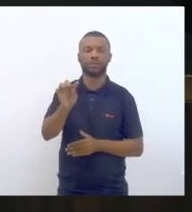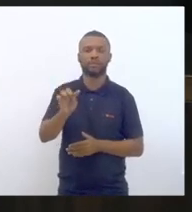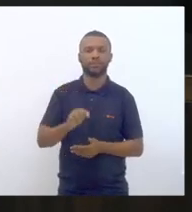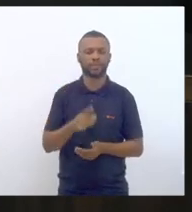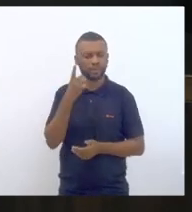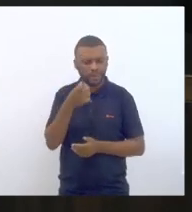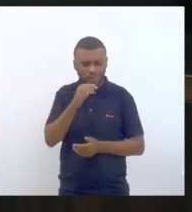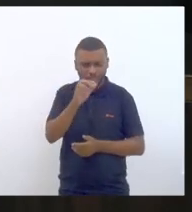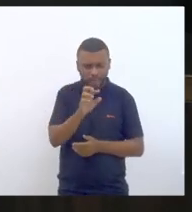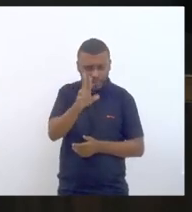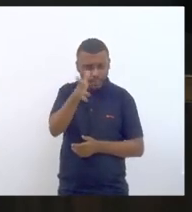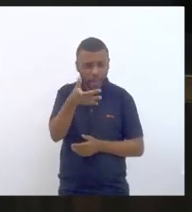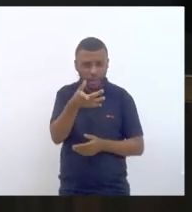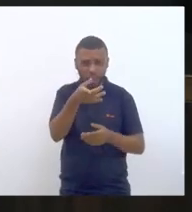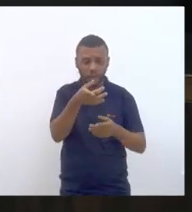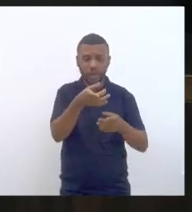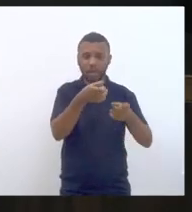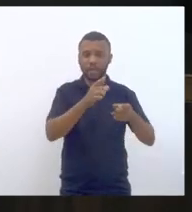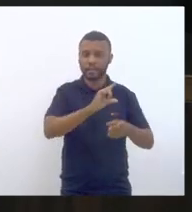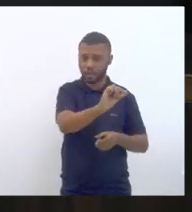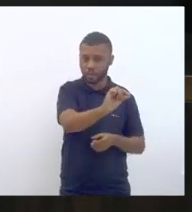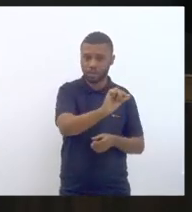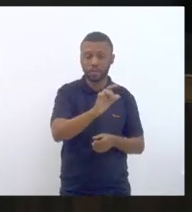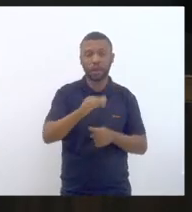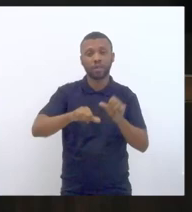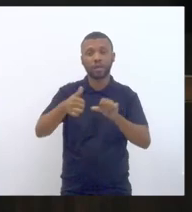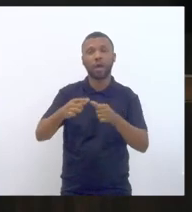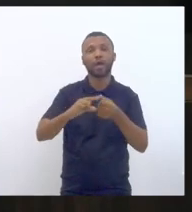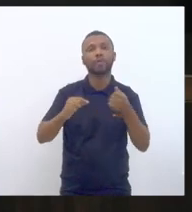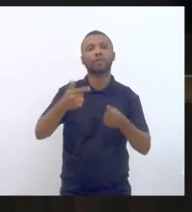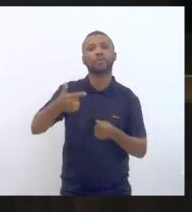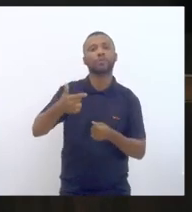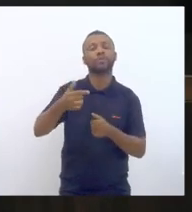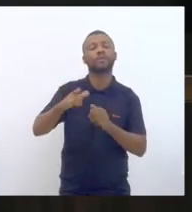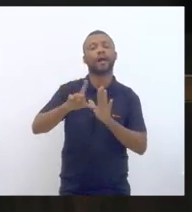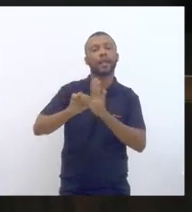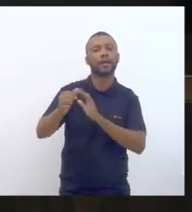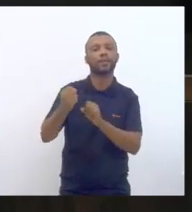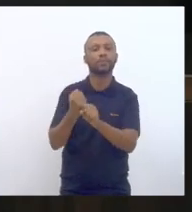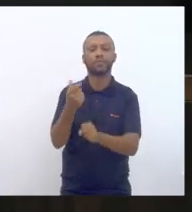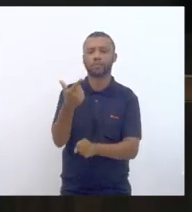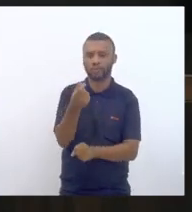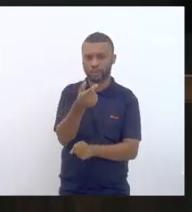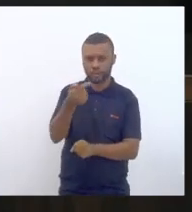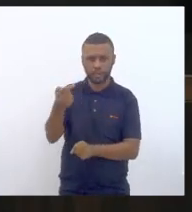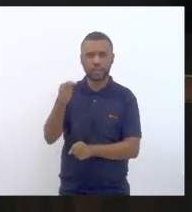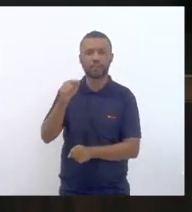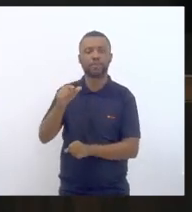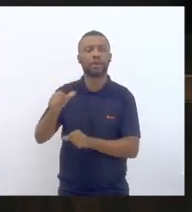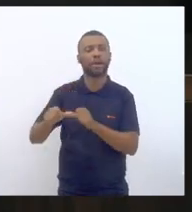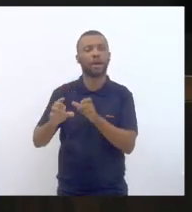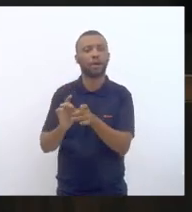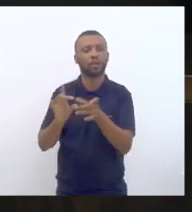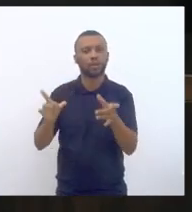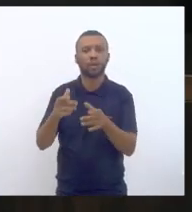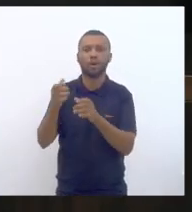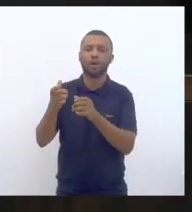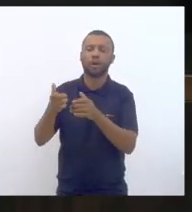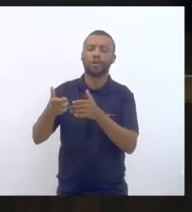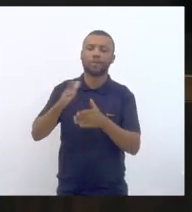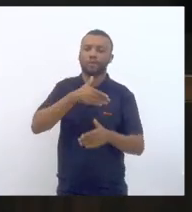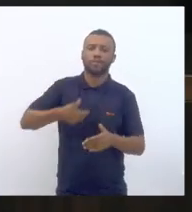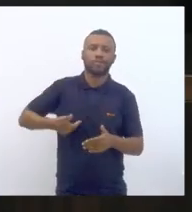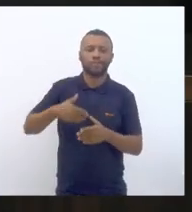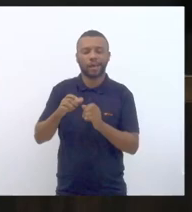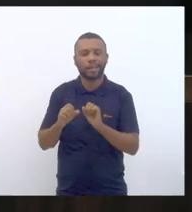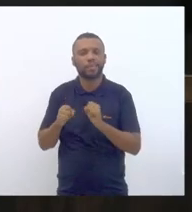saiu, não? Que altera o artigo 2º da lei 7.821 de 2017, que autoriza o Poder Executivo a assegurar as pessoas